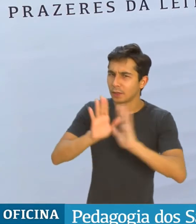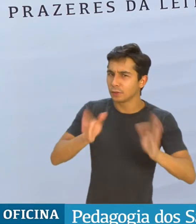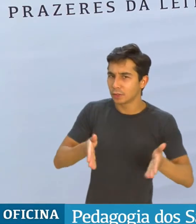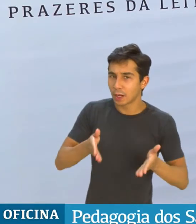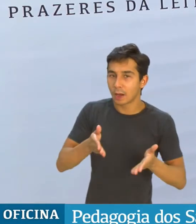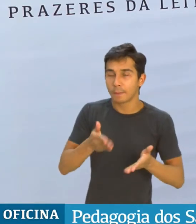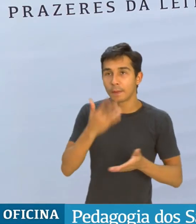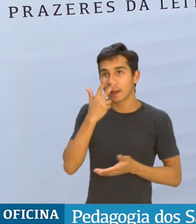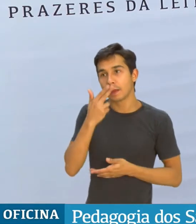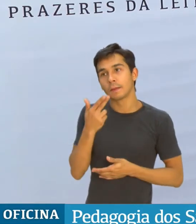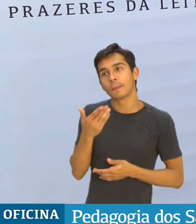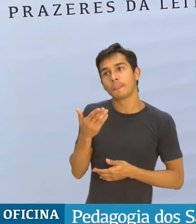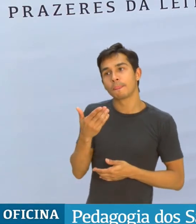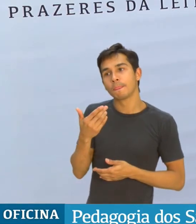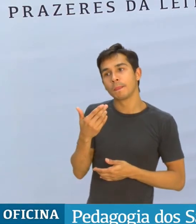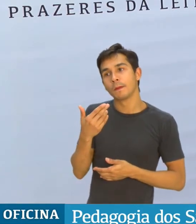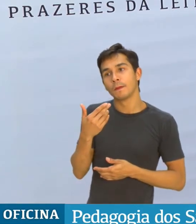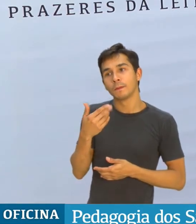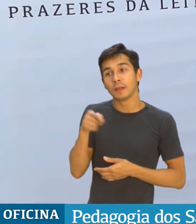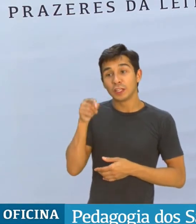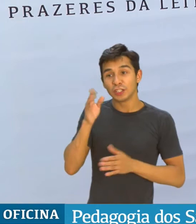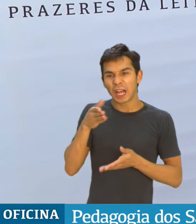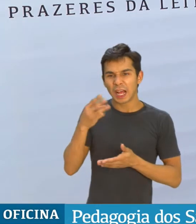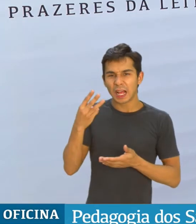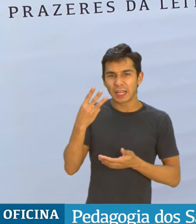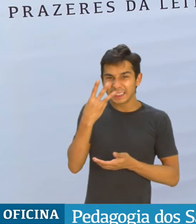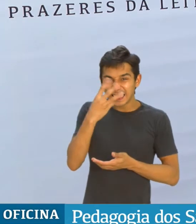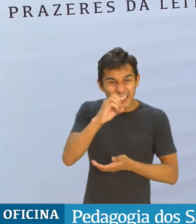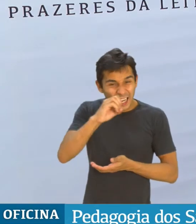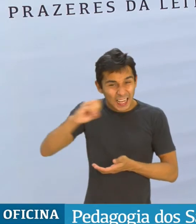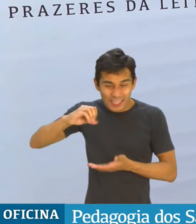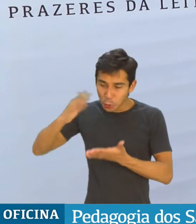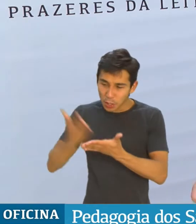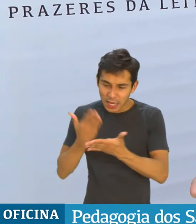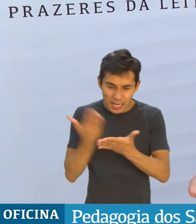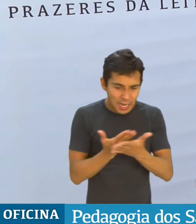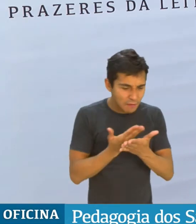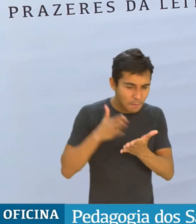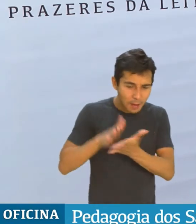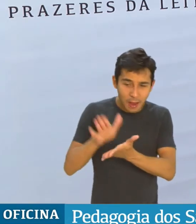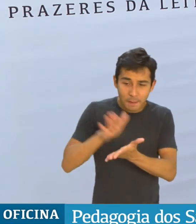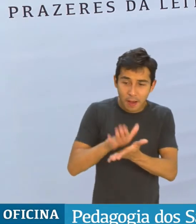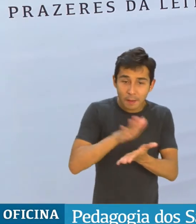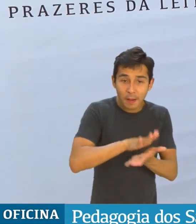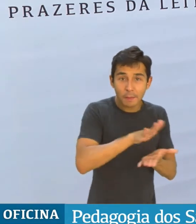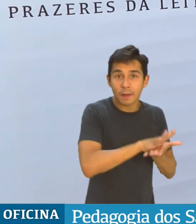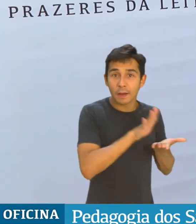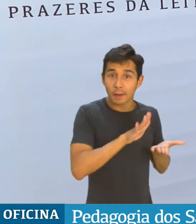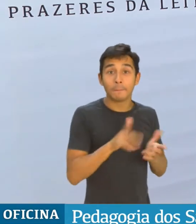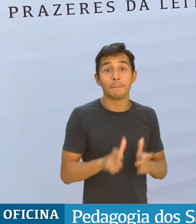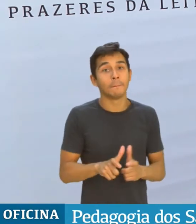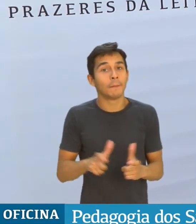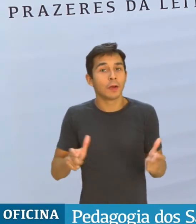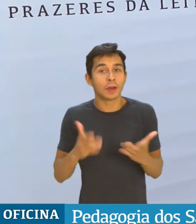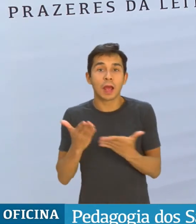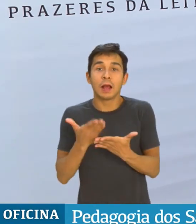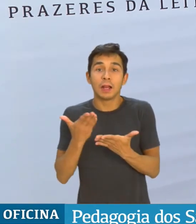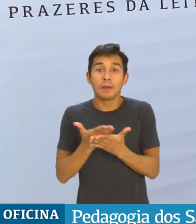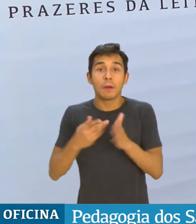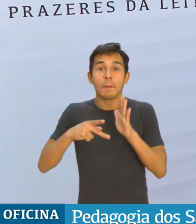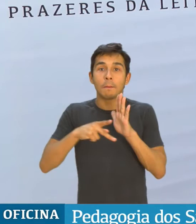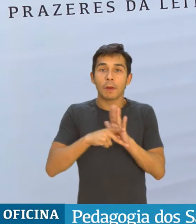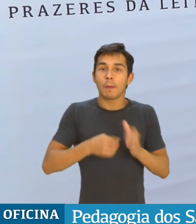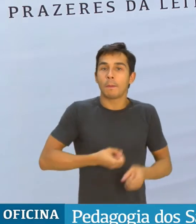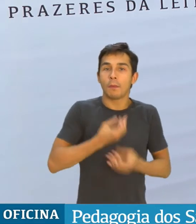tenham contado, eu acho que já foram mais de 300 lançamentos de livros. E a maior parte desses lançamentos são livros de poetas de literatura